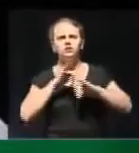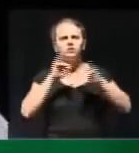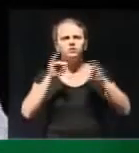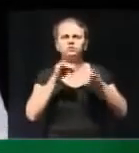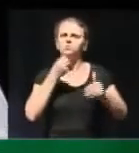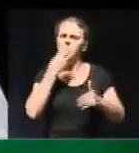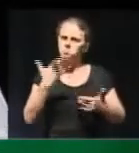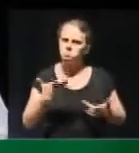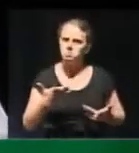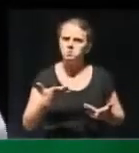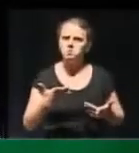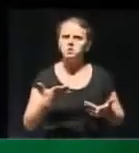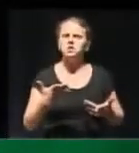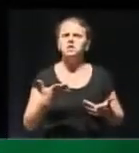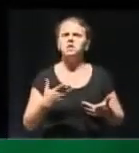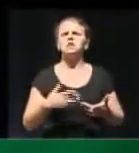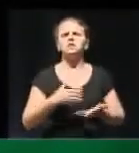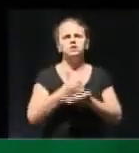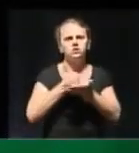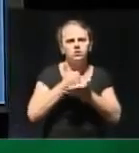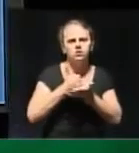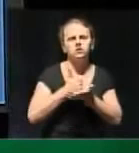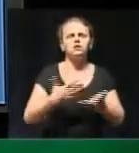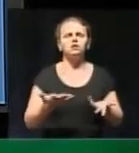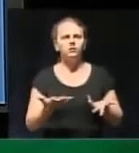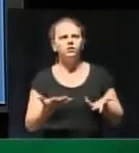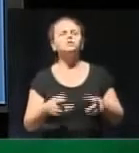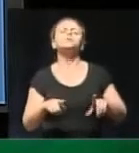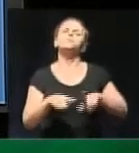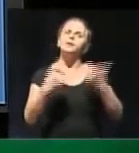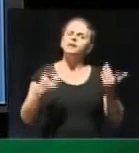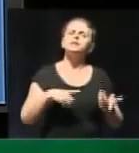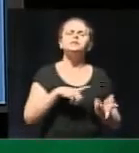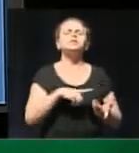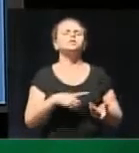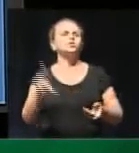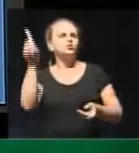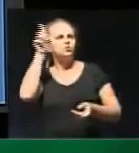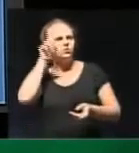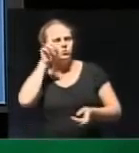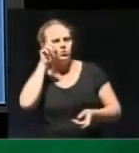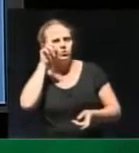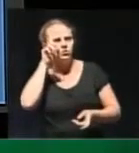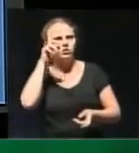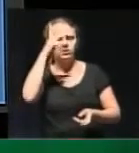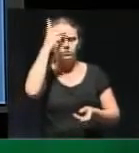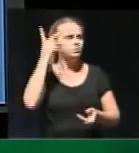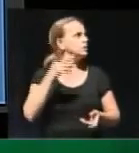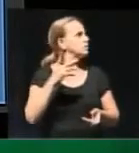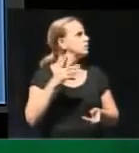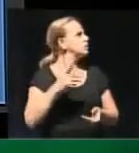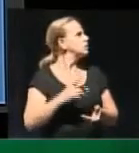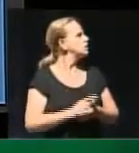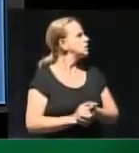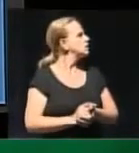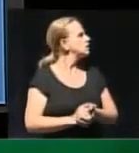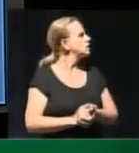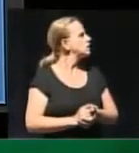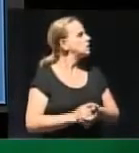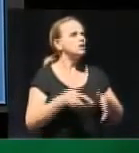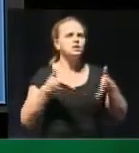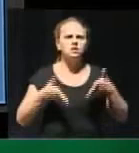recursos de tratamento, nós temos diariamente muitas pessoas ainda sendo infectadas. Isso aqui são dados